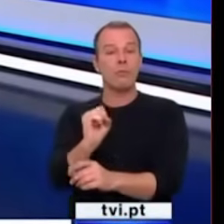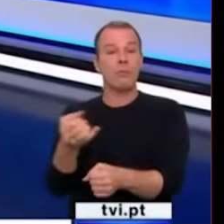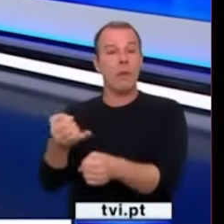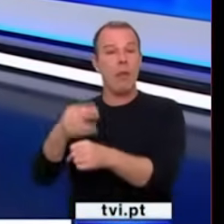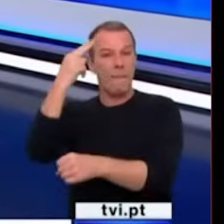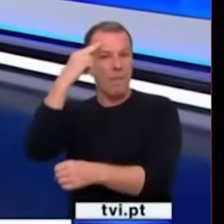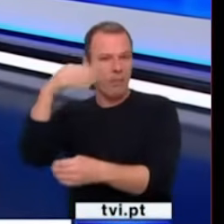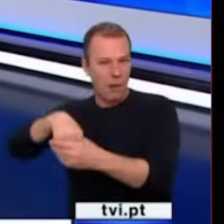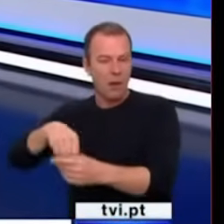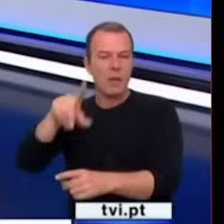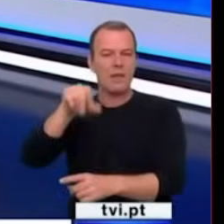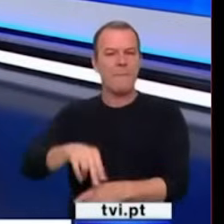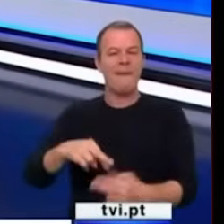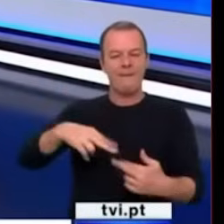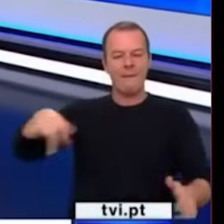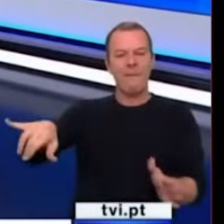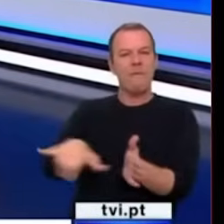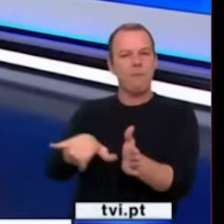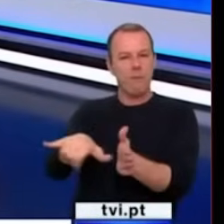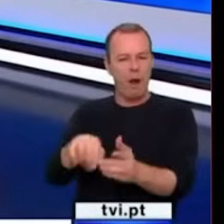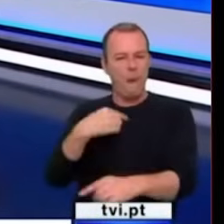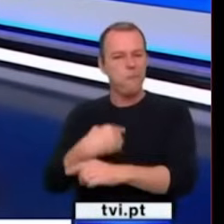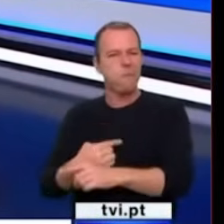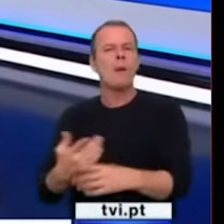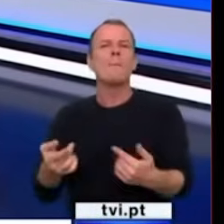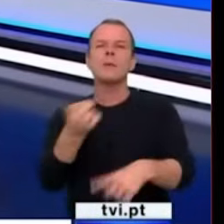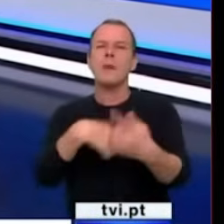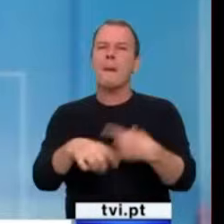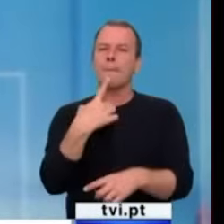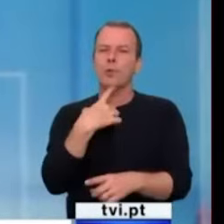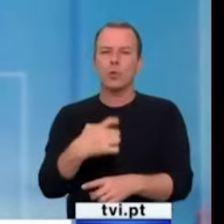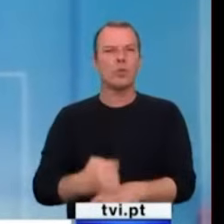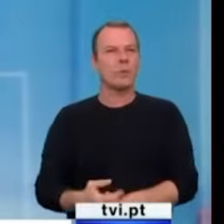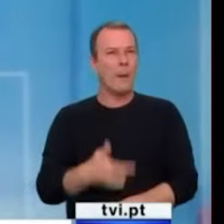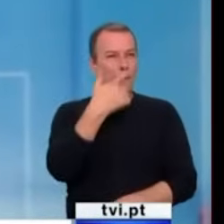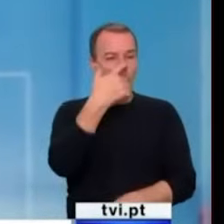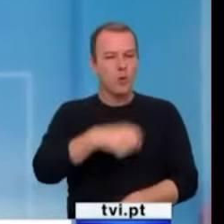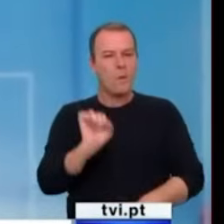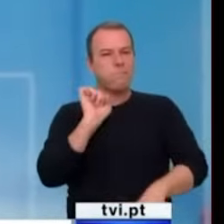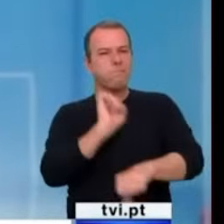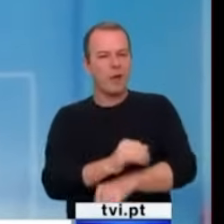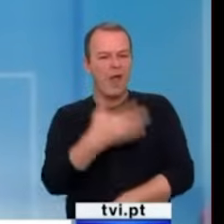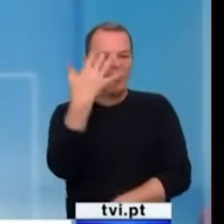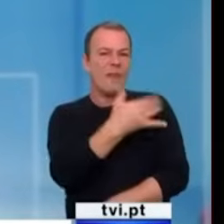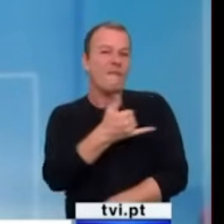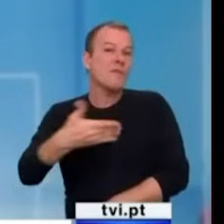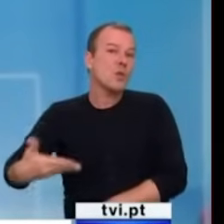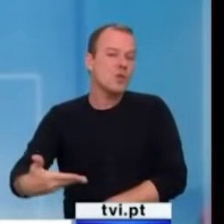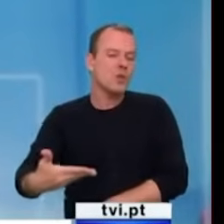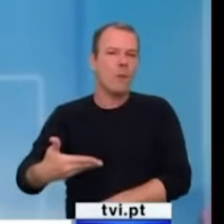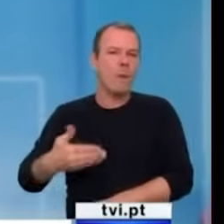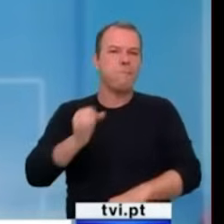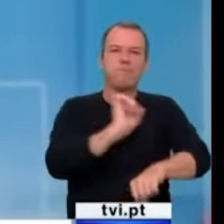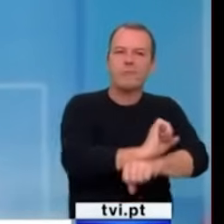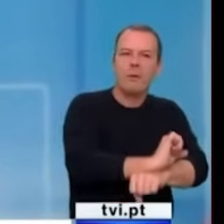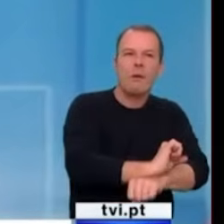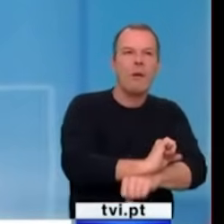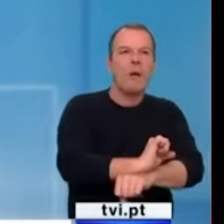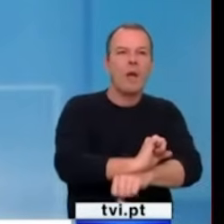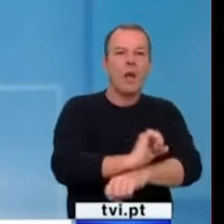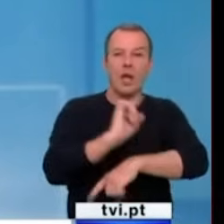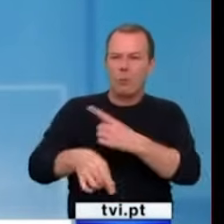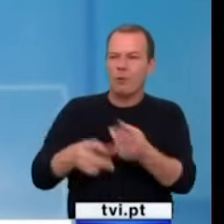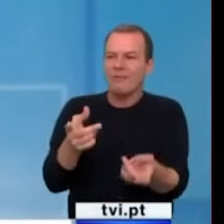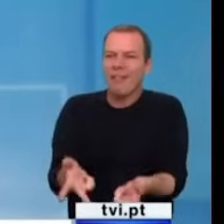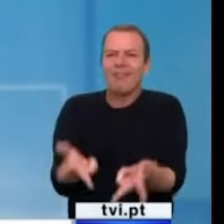madeira e também da câmara do Funchal H ter arguidos 21 dias detidos para depois serem em liberdade eh merece que